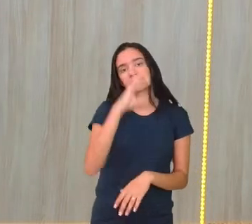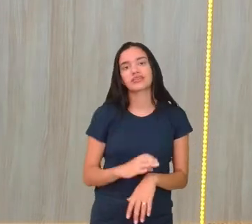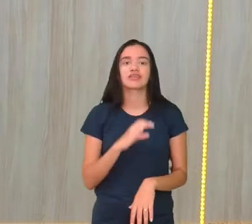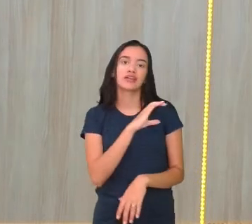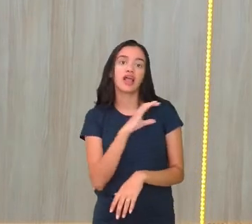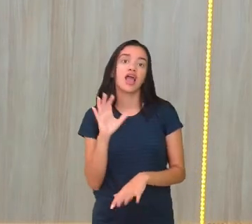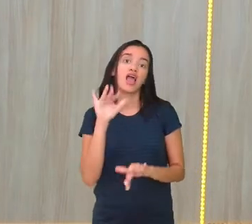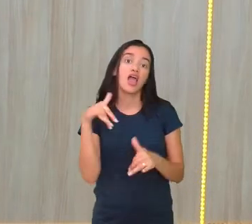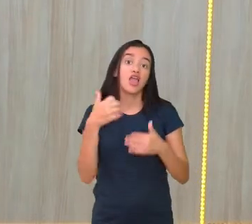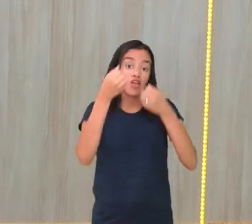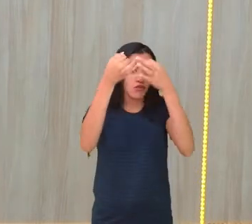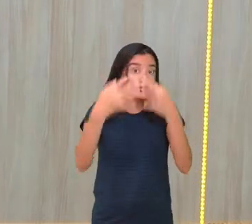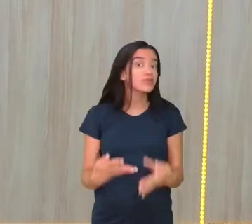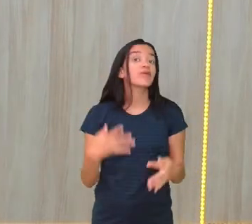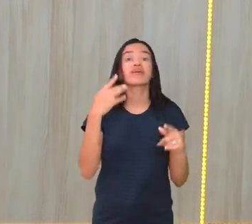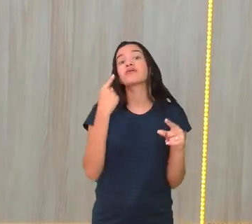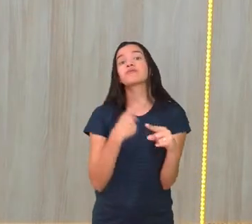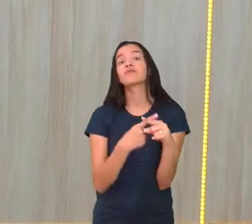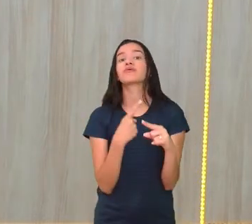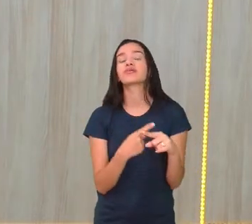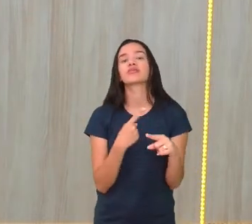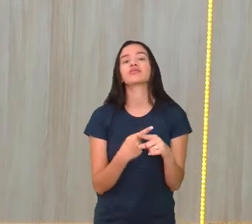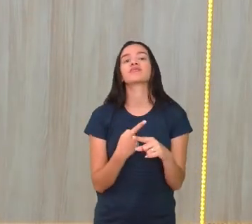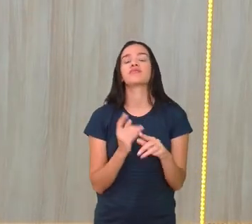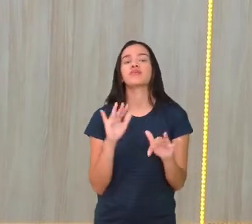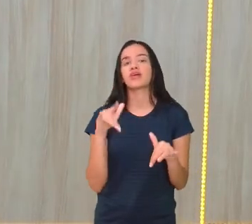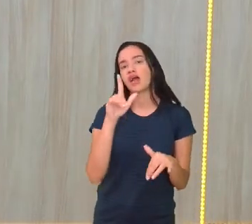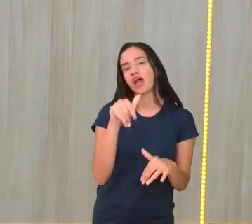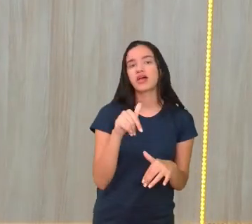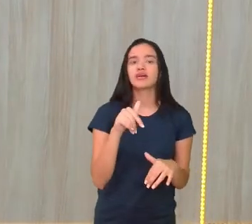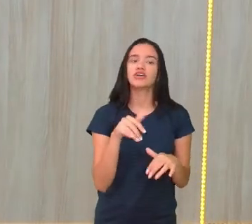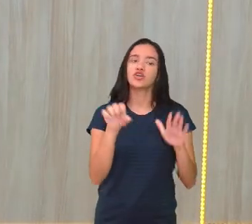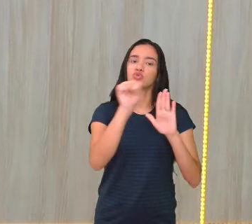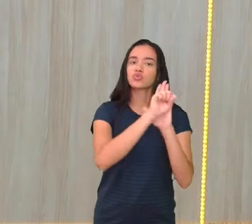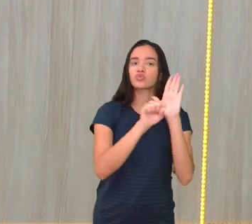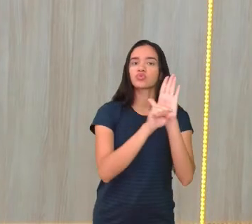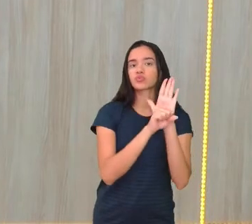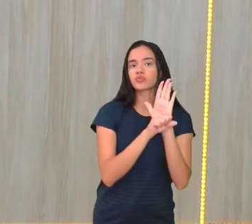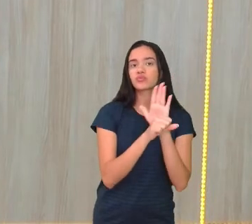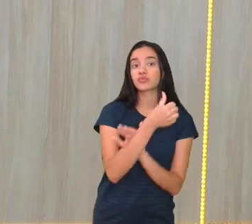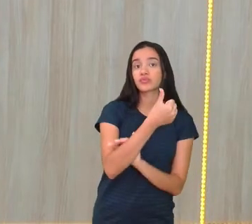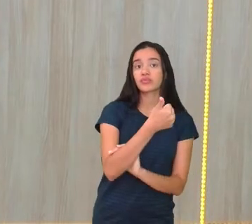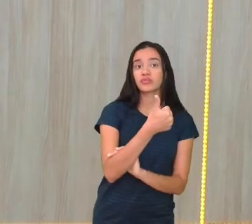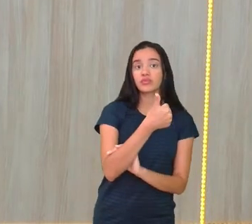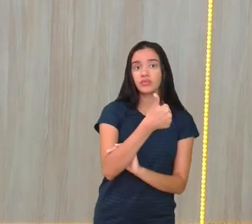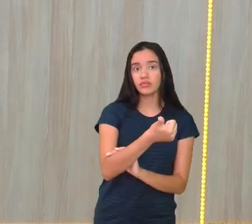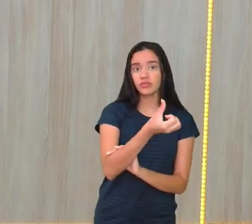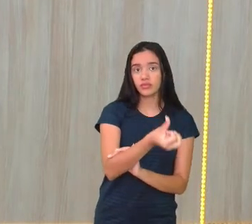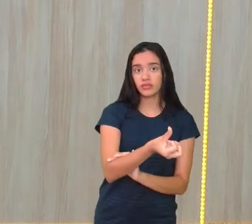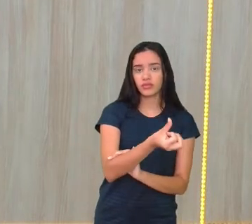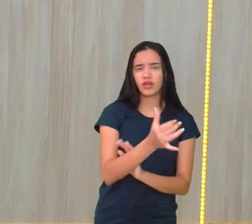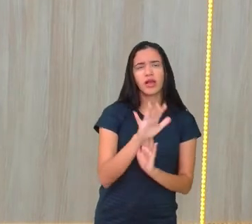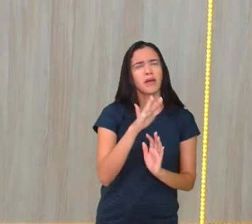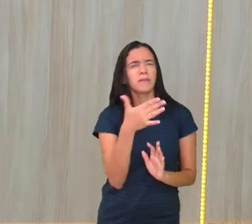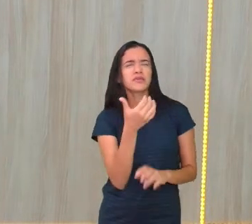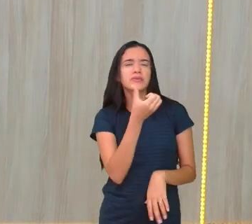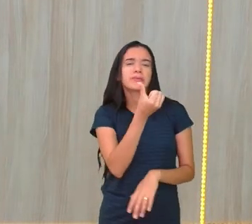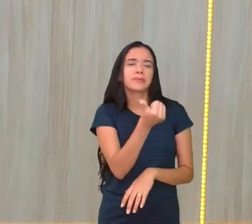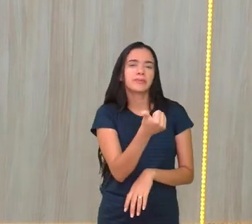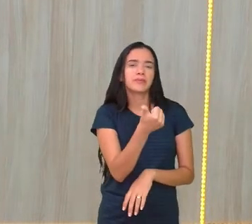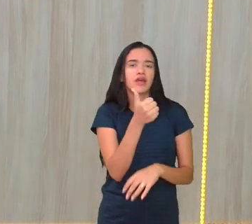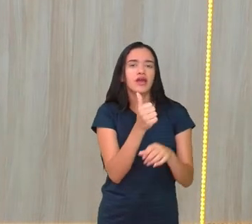justificativa. Vou explicar por quê. A partir do século, né, 16, né,